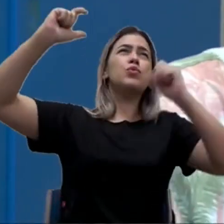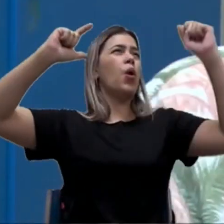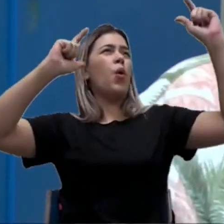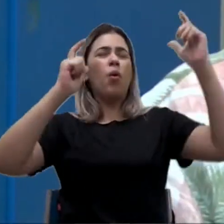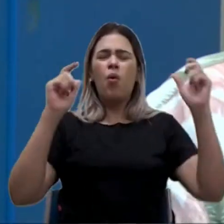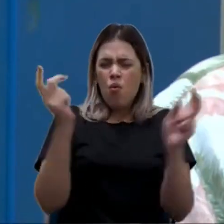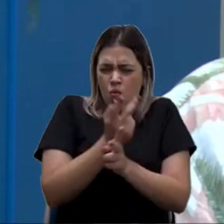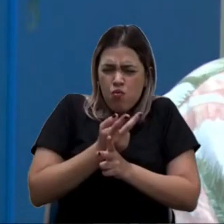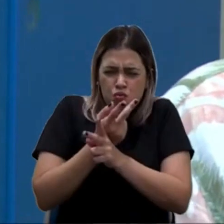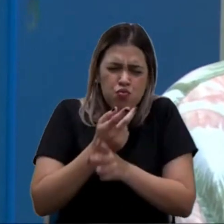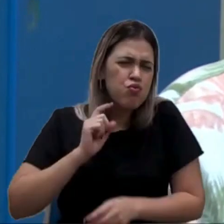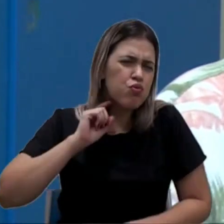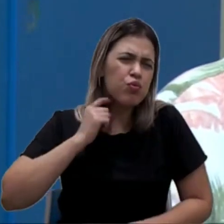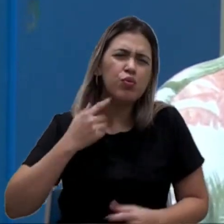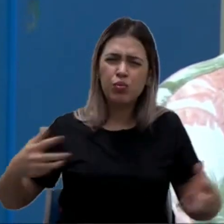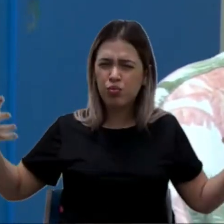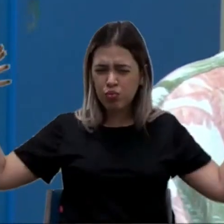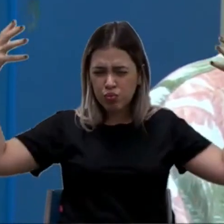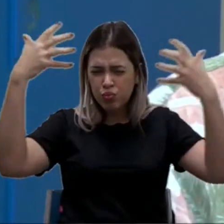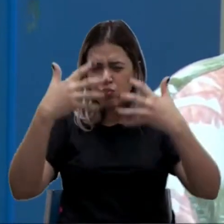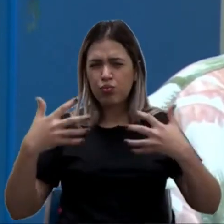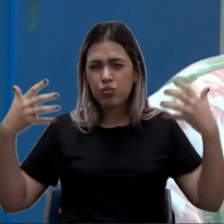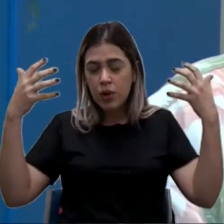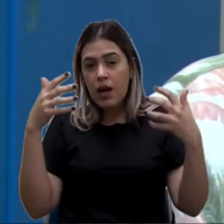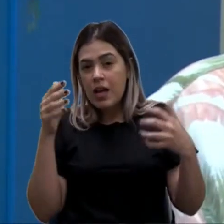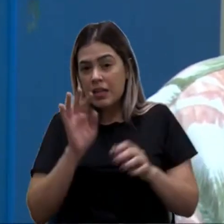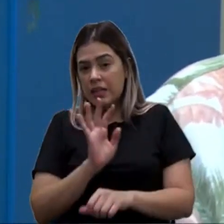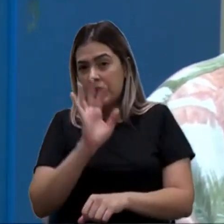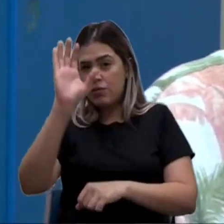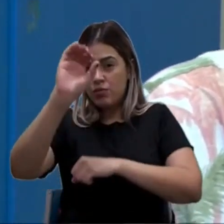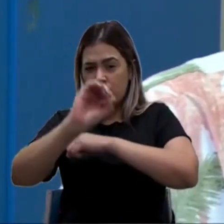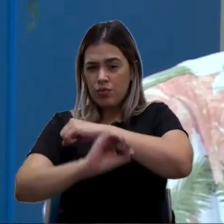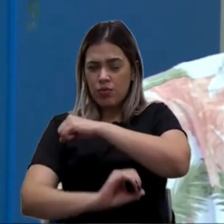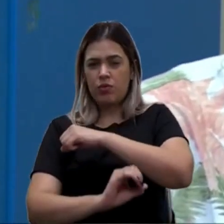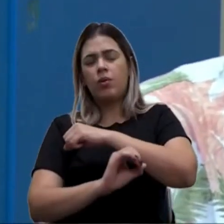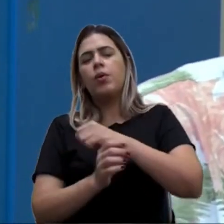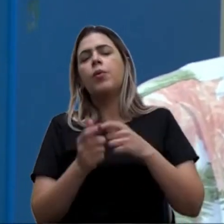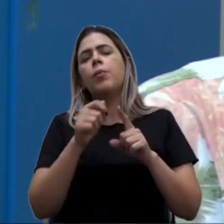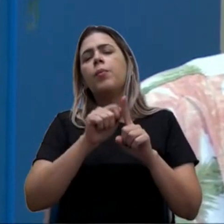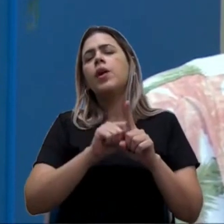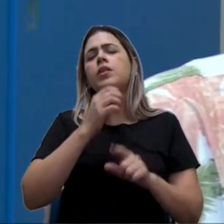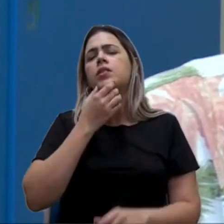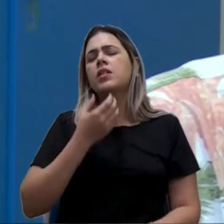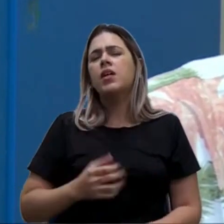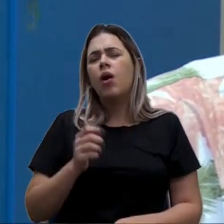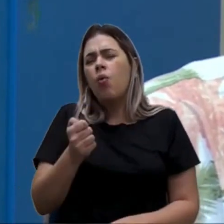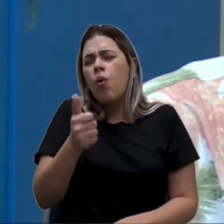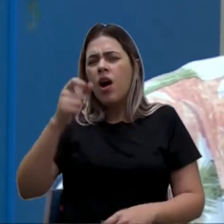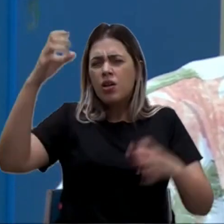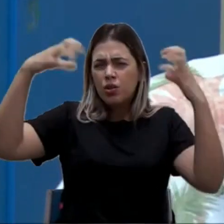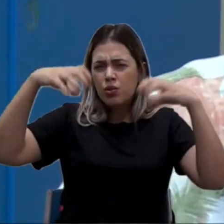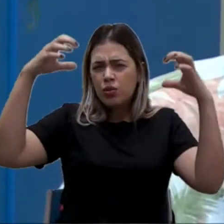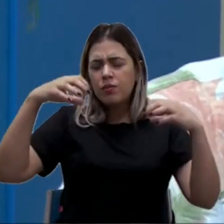do final de tarde no mês de dezembro com prenúncios de chuva tamanha beleza